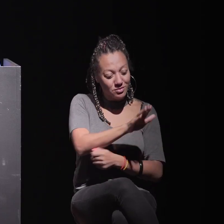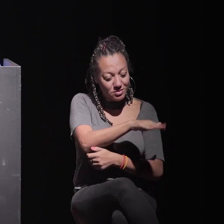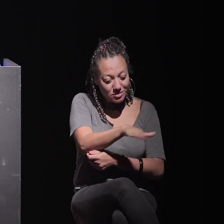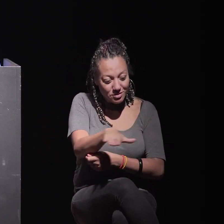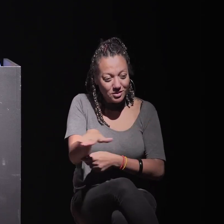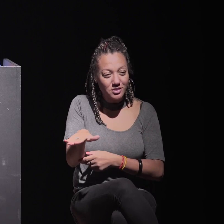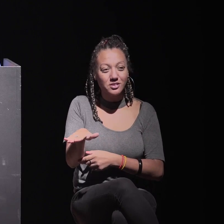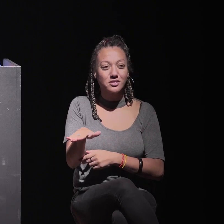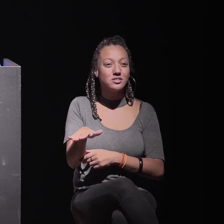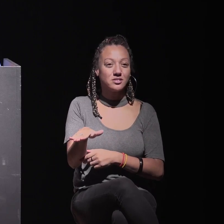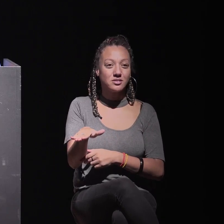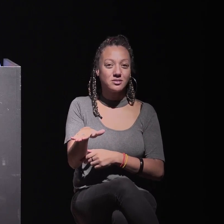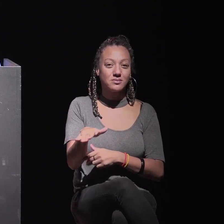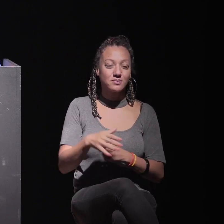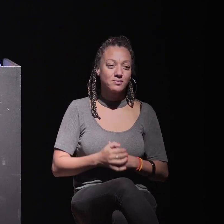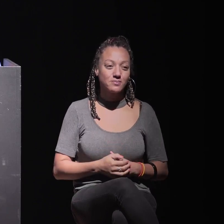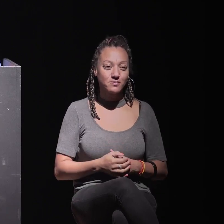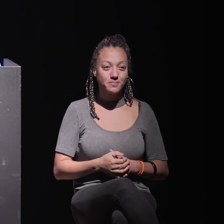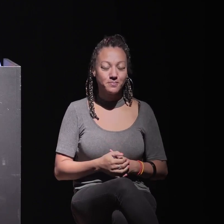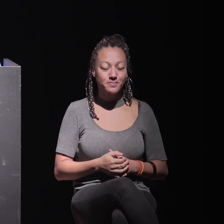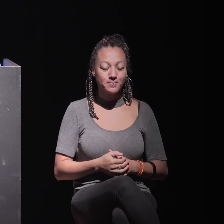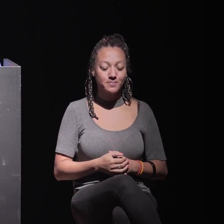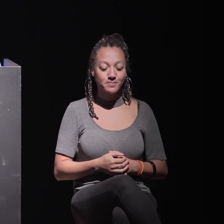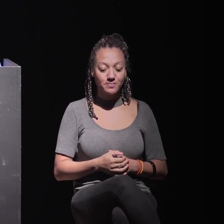nossos alunos, com as nossas alunas.